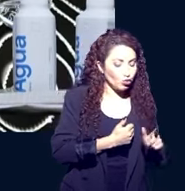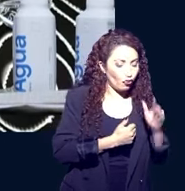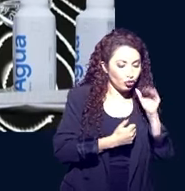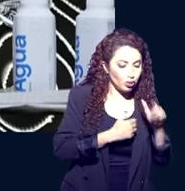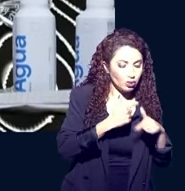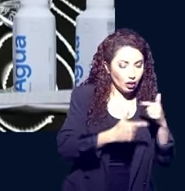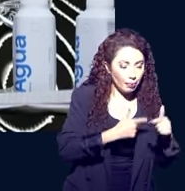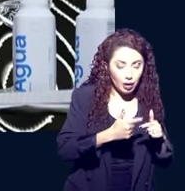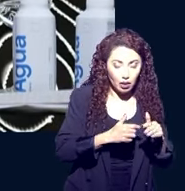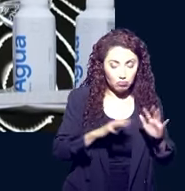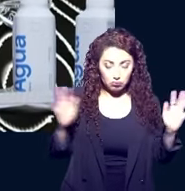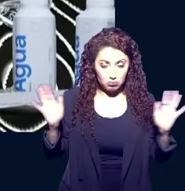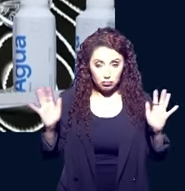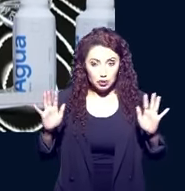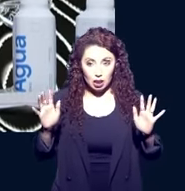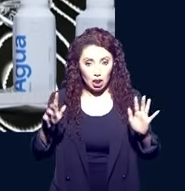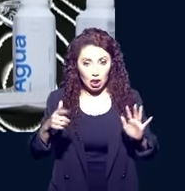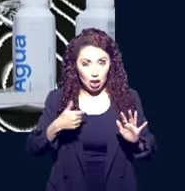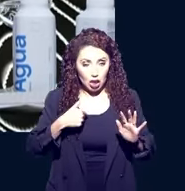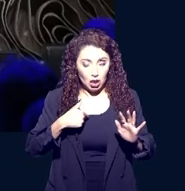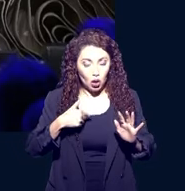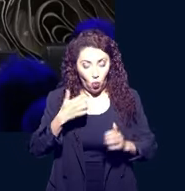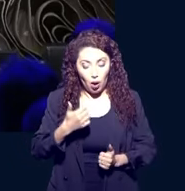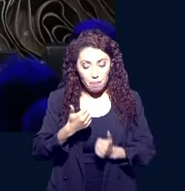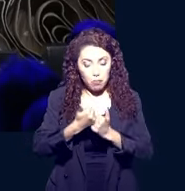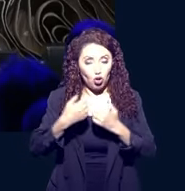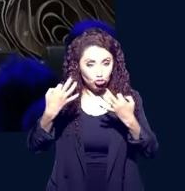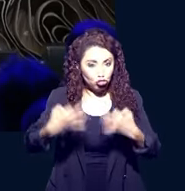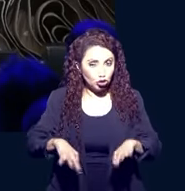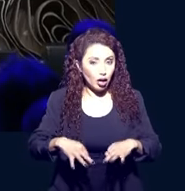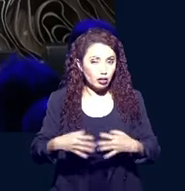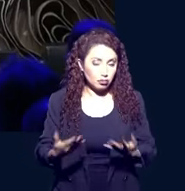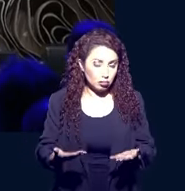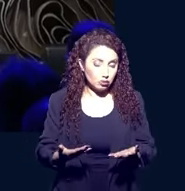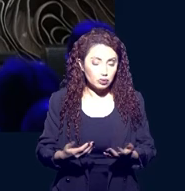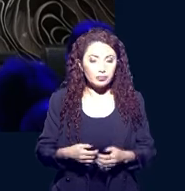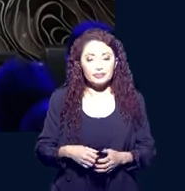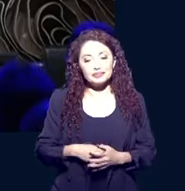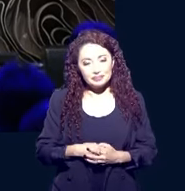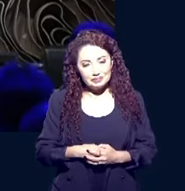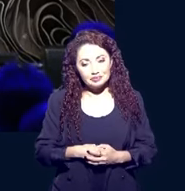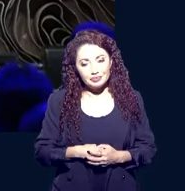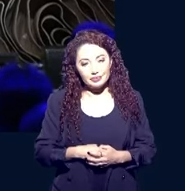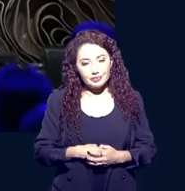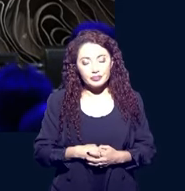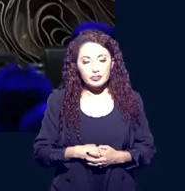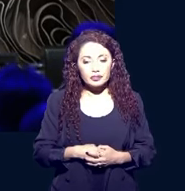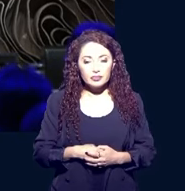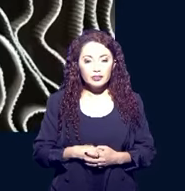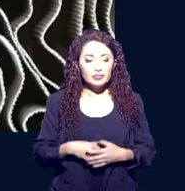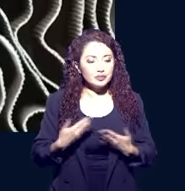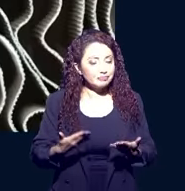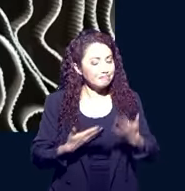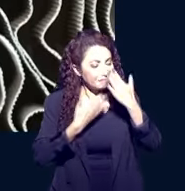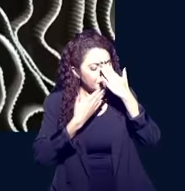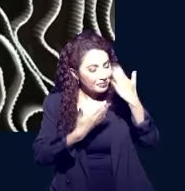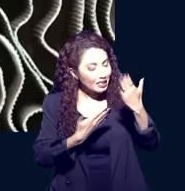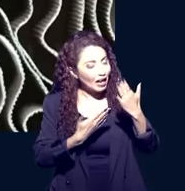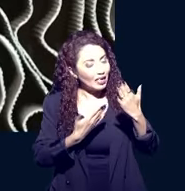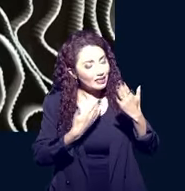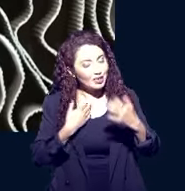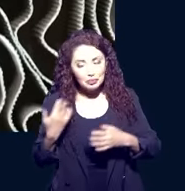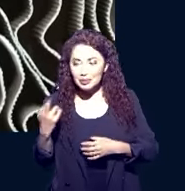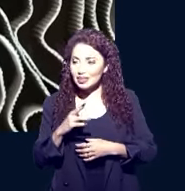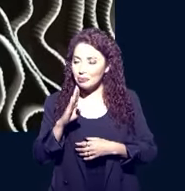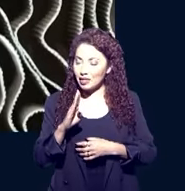a litigiosidade faz mal para todo mundo Ministro queria agradecer em nome do BTG pactual a sua exposição e